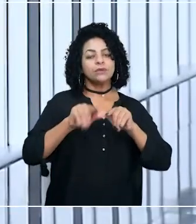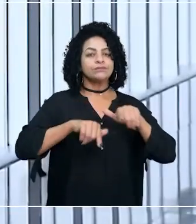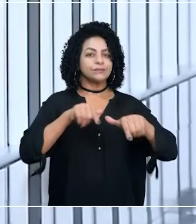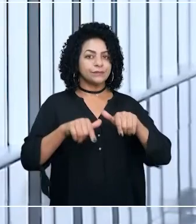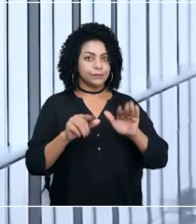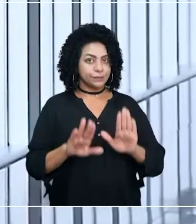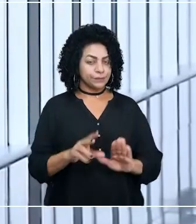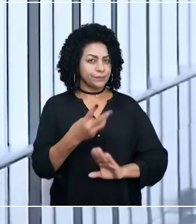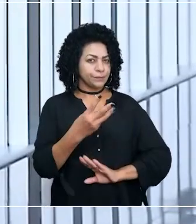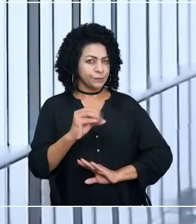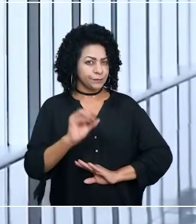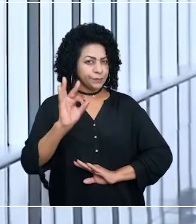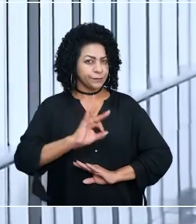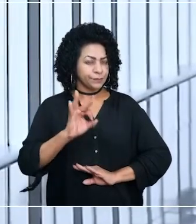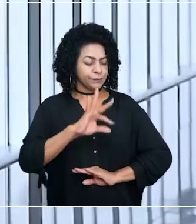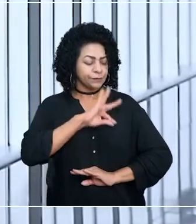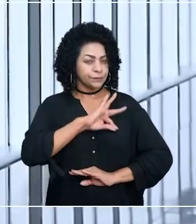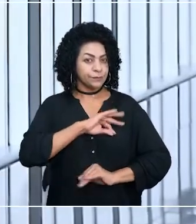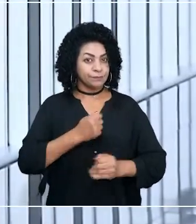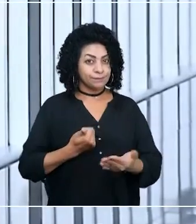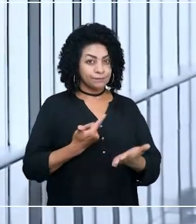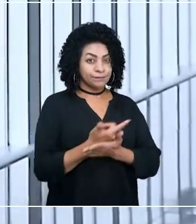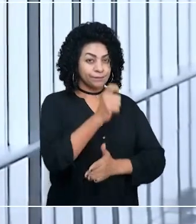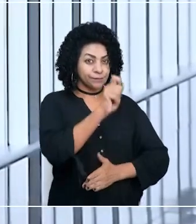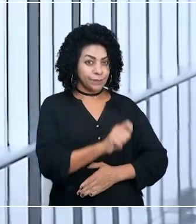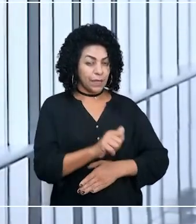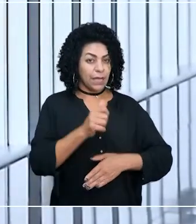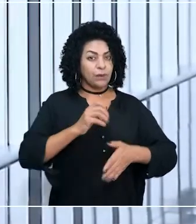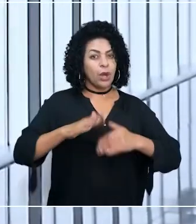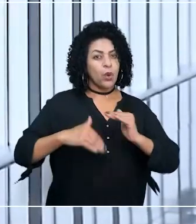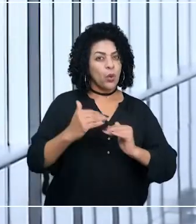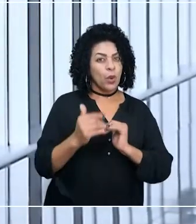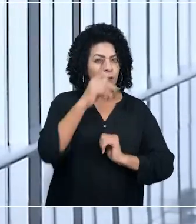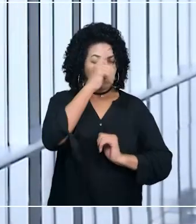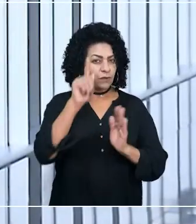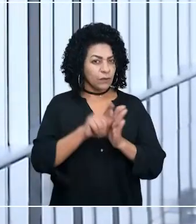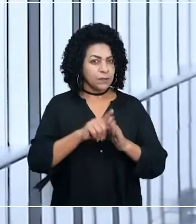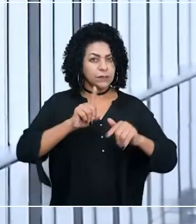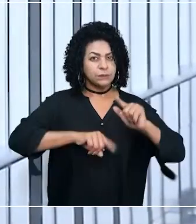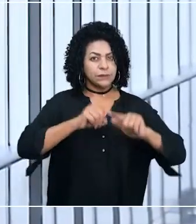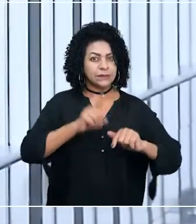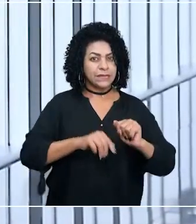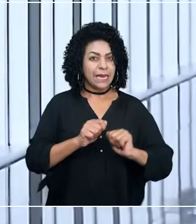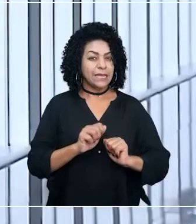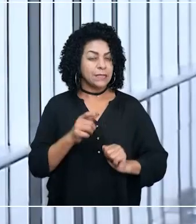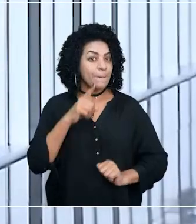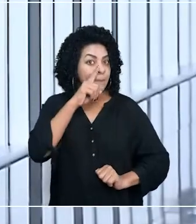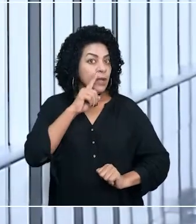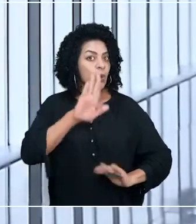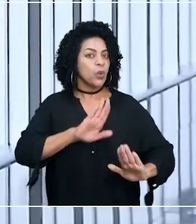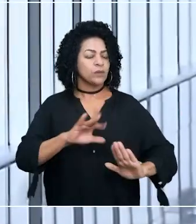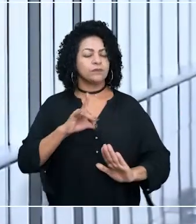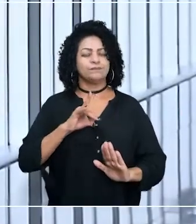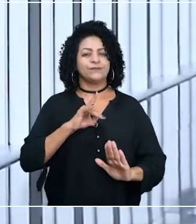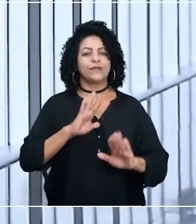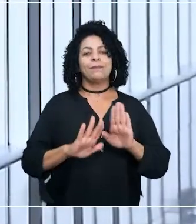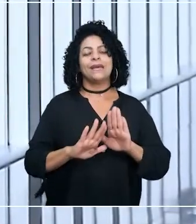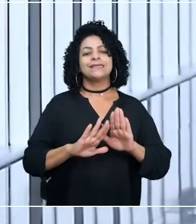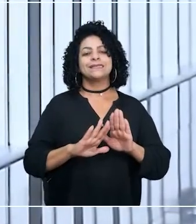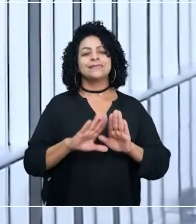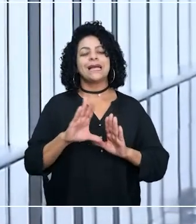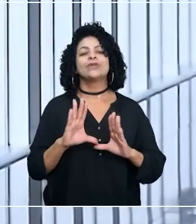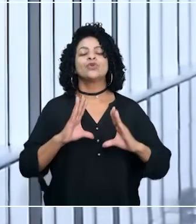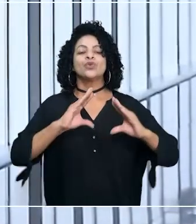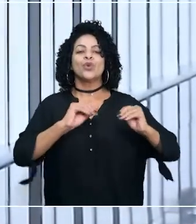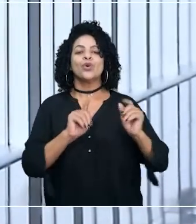periculosidade equivalente a 30% do salário era pago em razão das atividades relacionadas a materiais radioativos já o